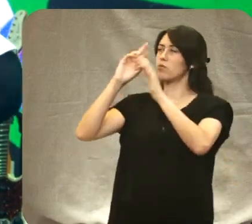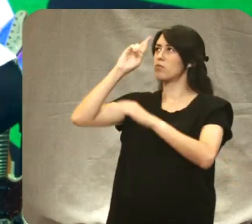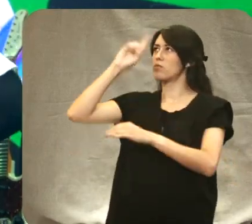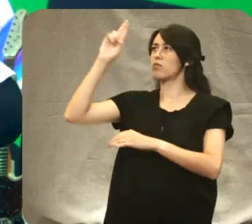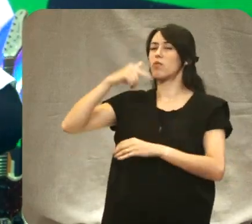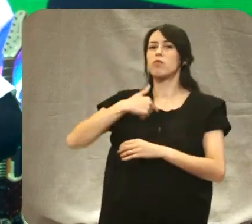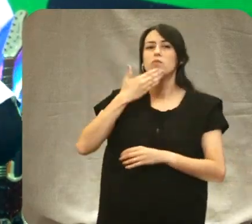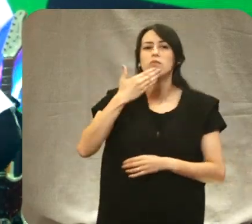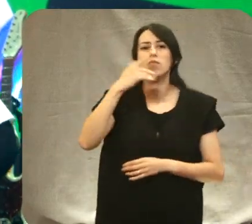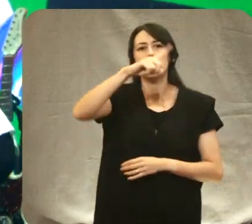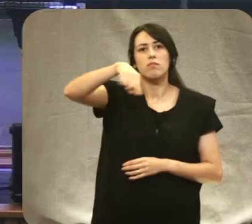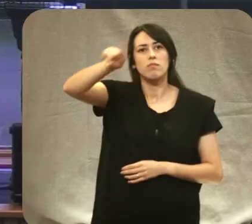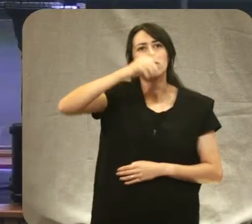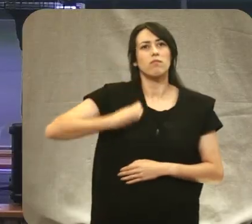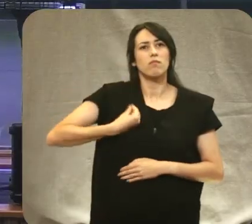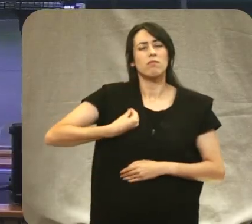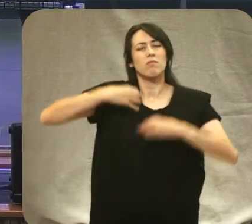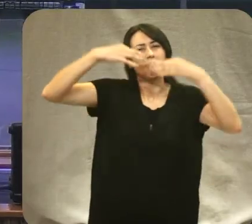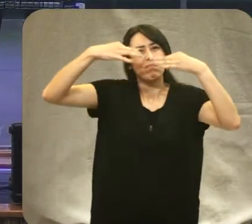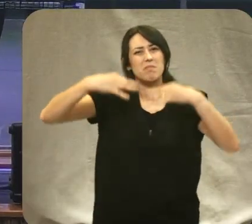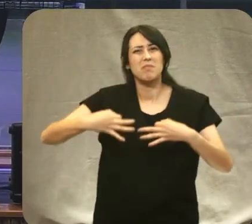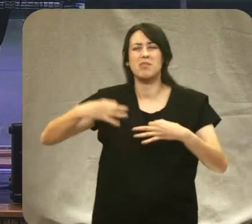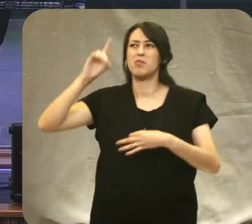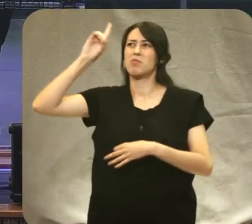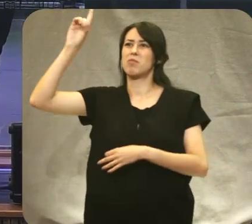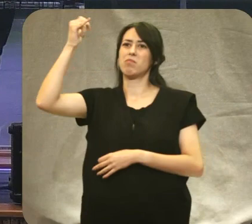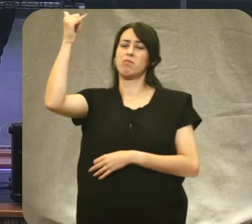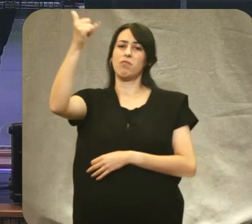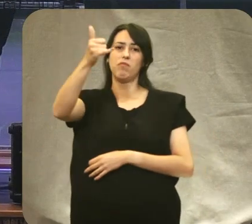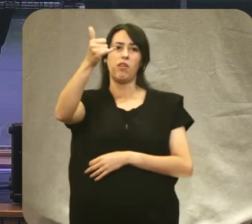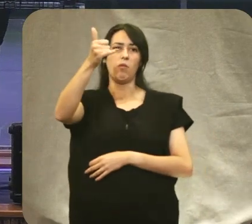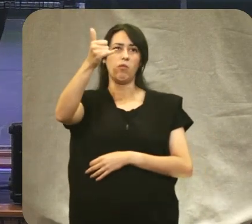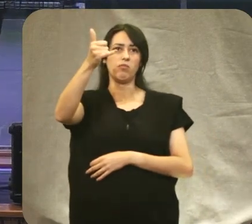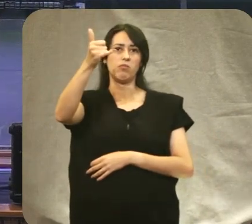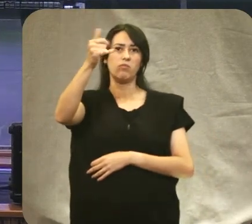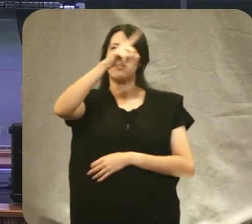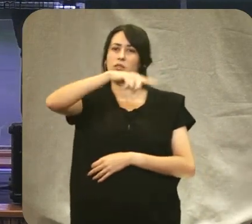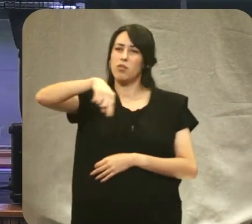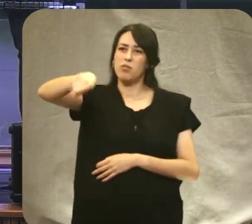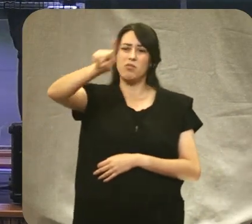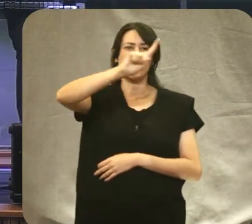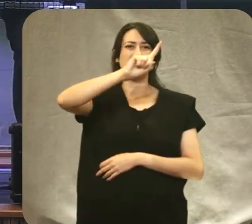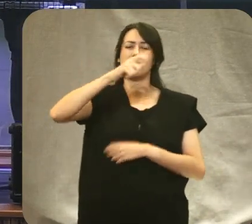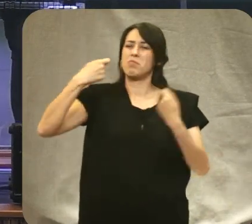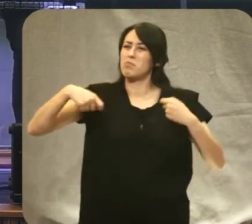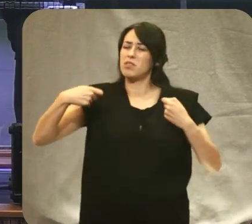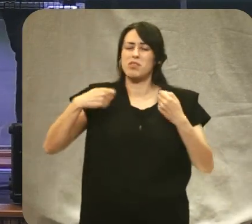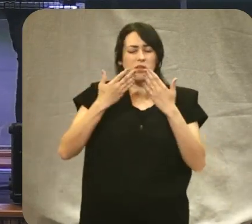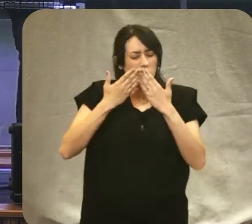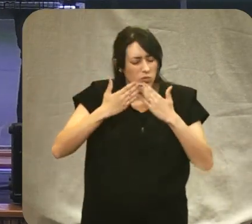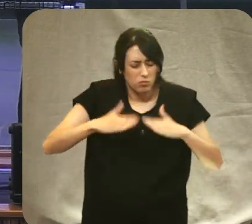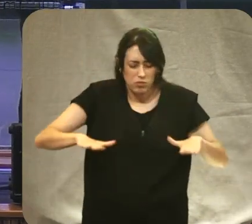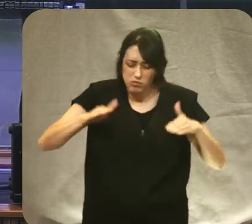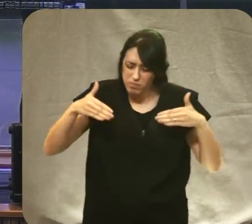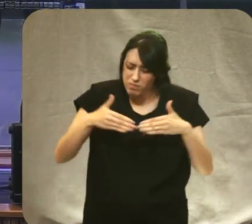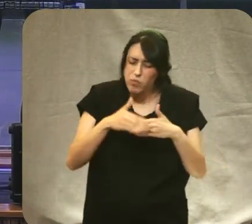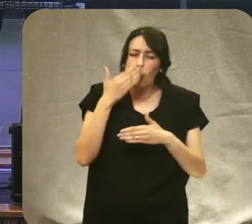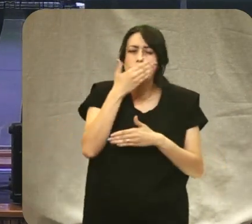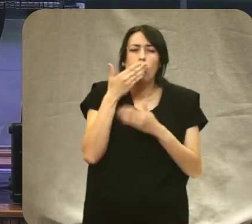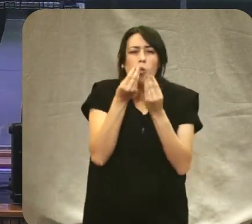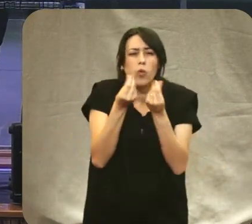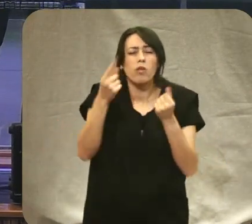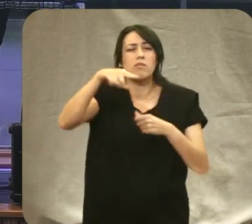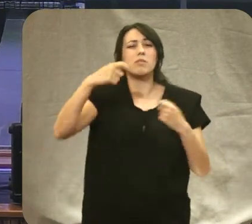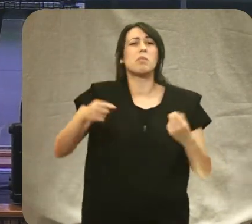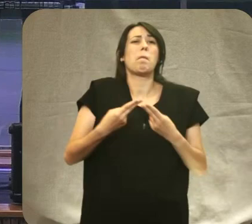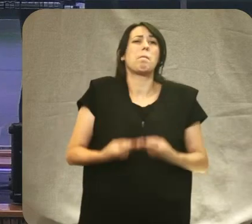maneira digna da vocação que receberam. Sejam completamente humildes e dóceis, e sejam